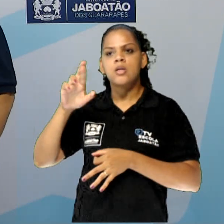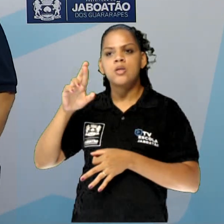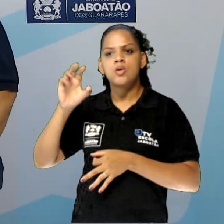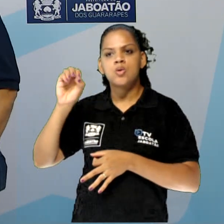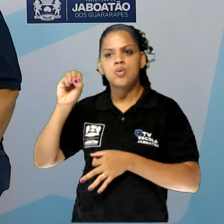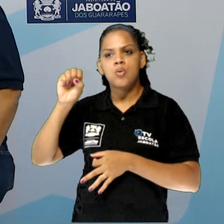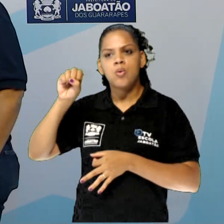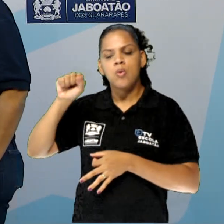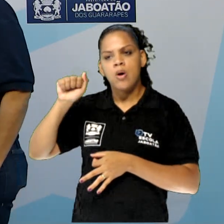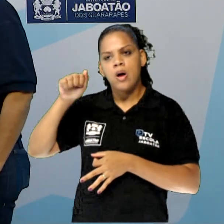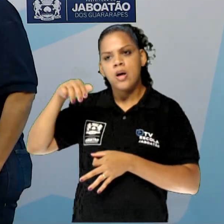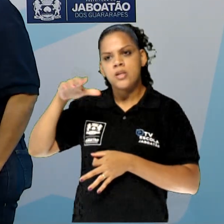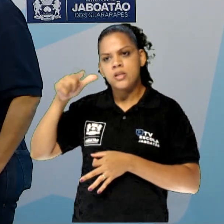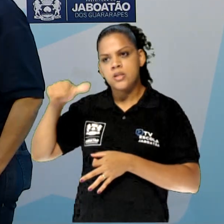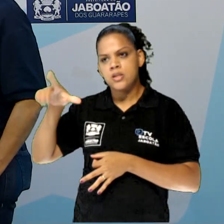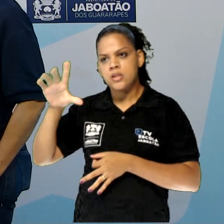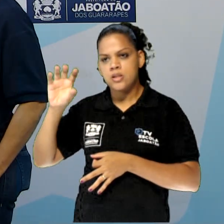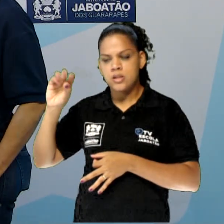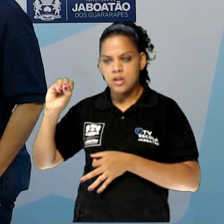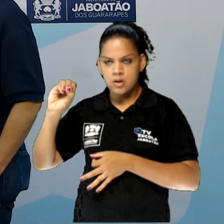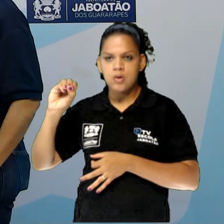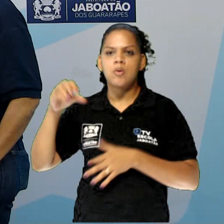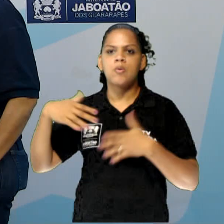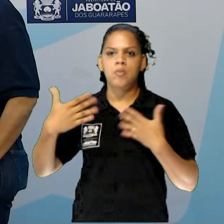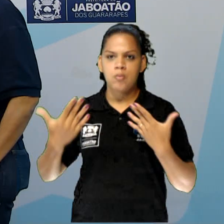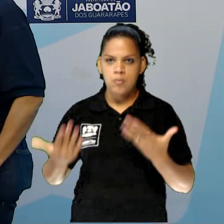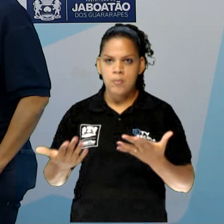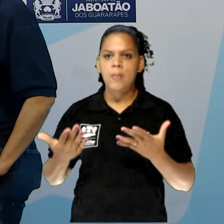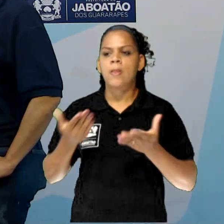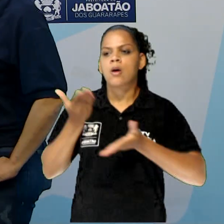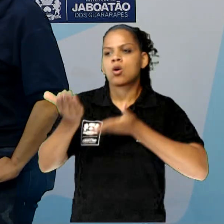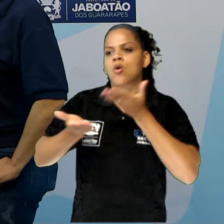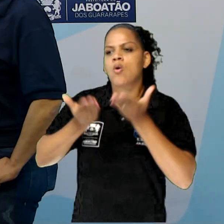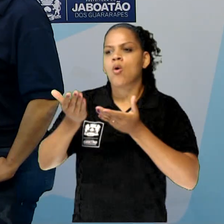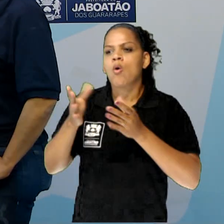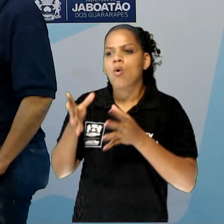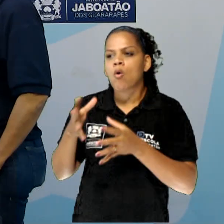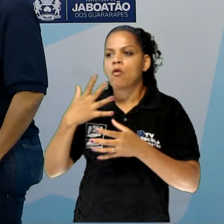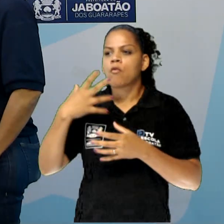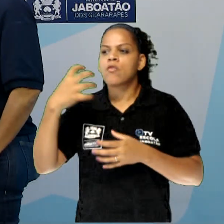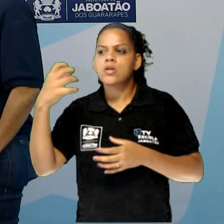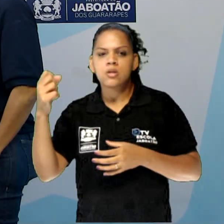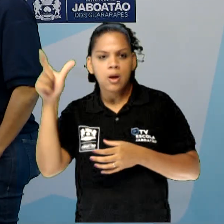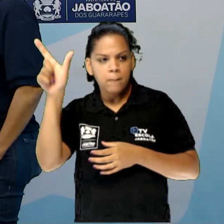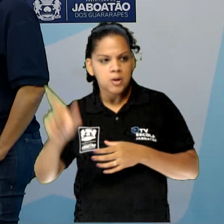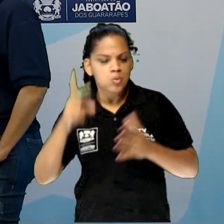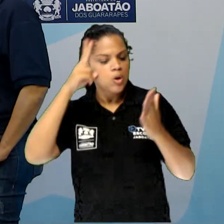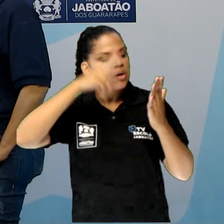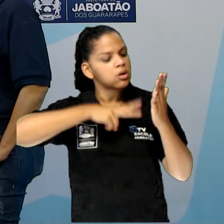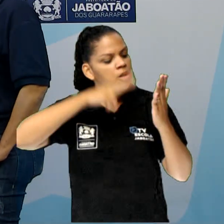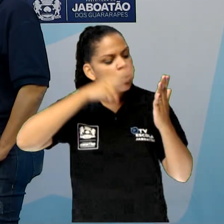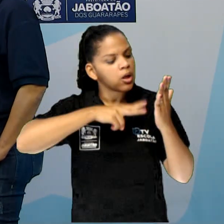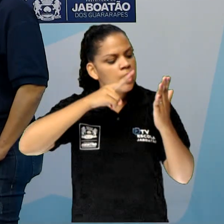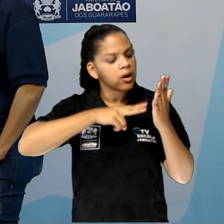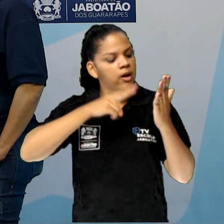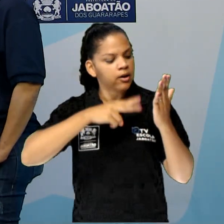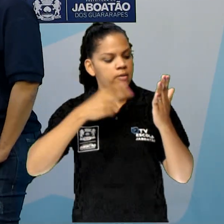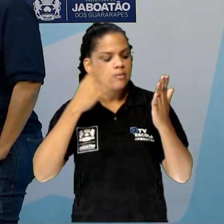emoção para convencer, que trabalha em cima da razão, o leitor a aceitar a ideia defendida pelo autor.